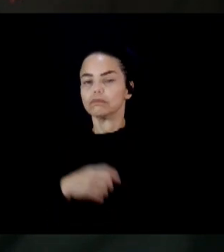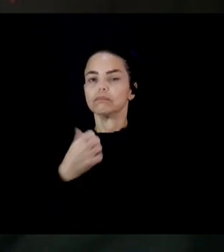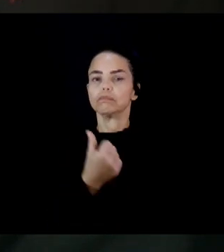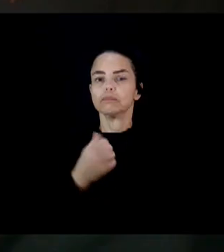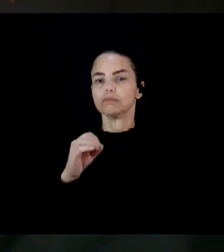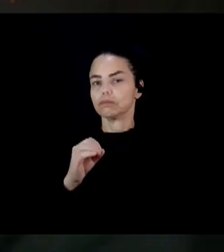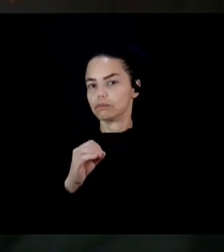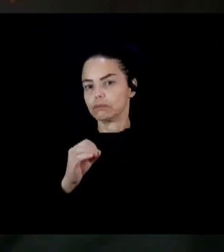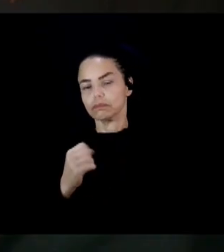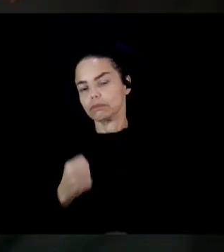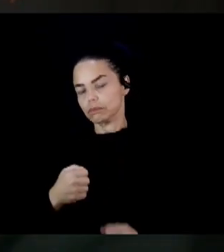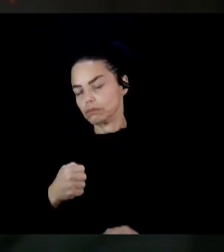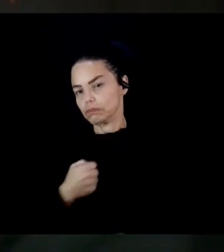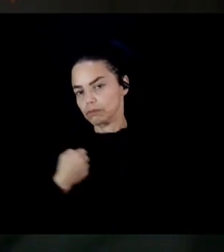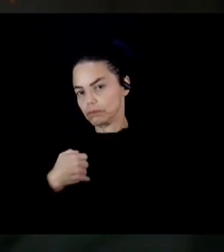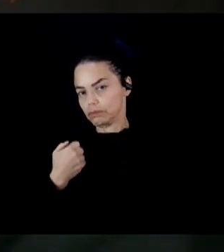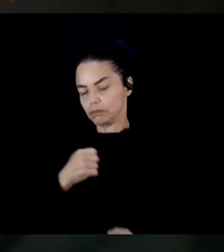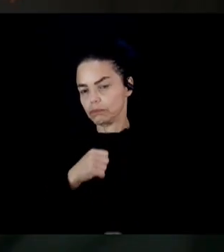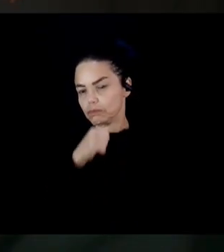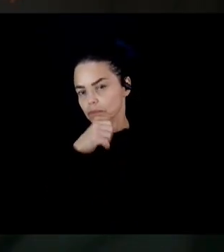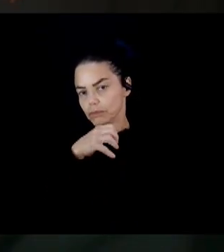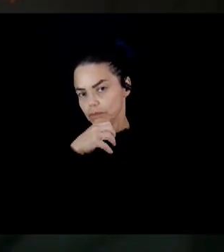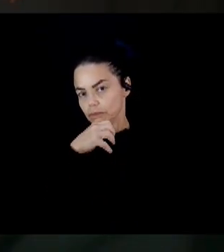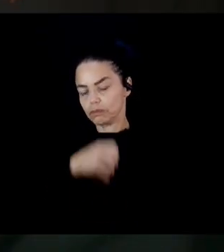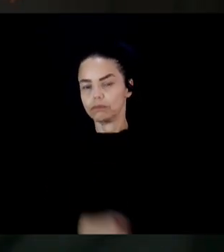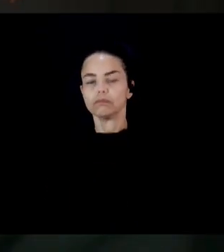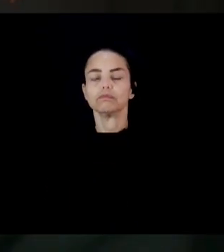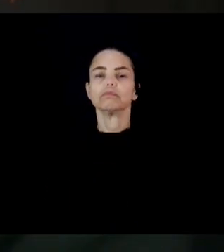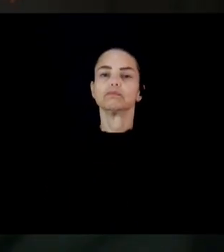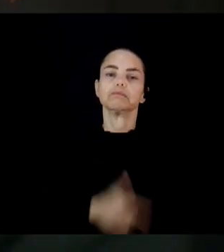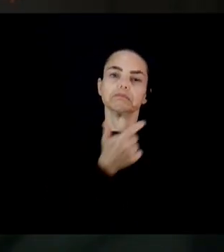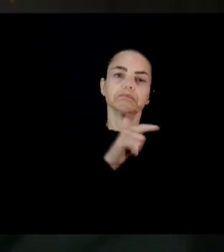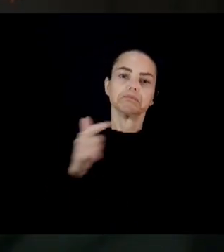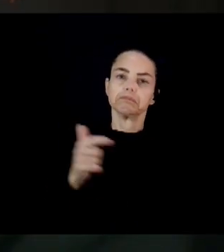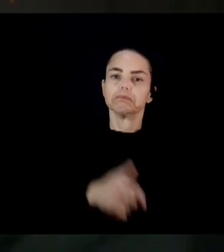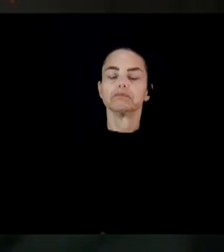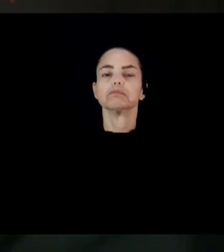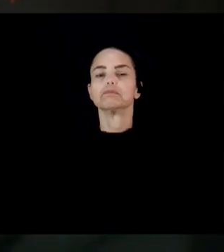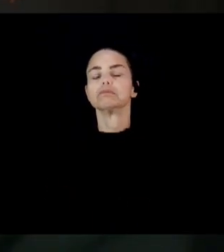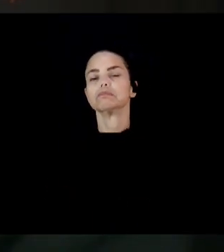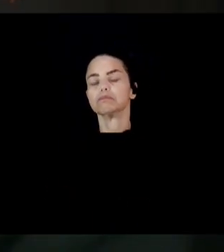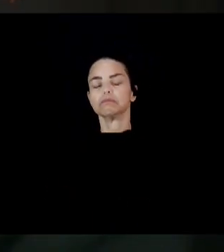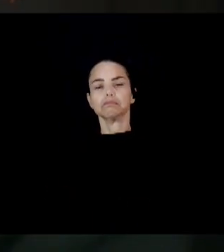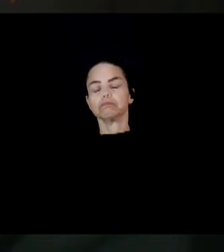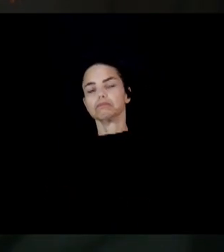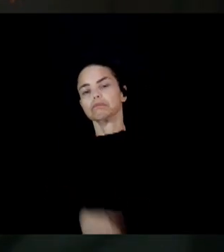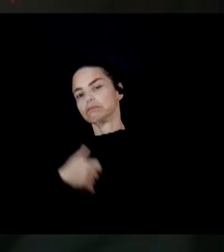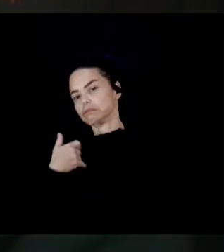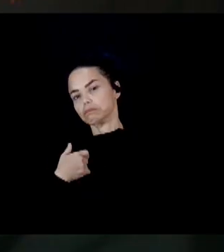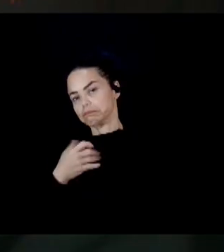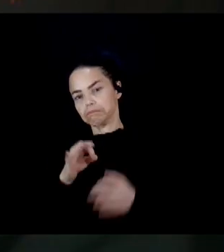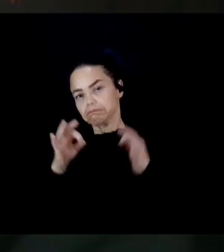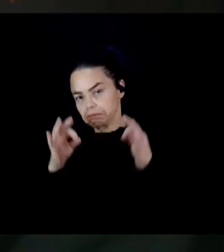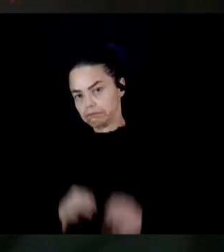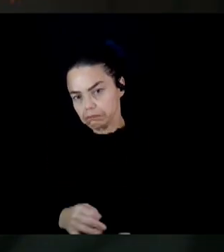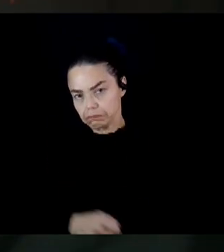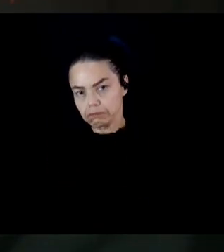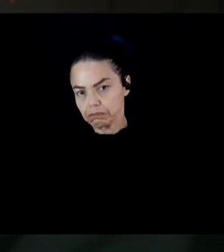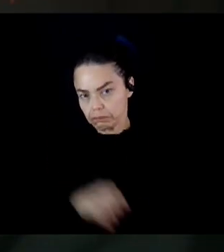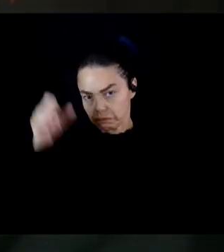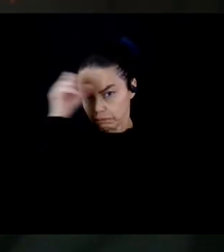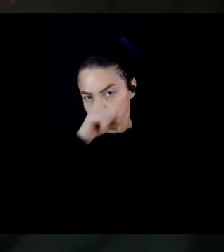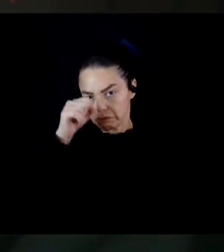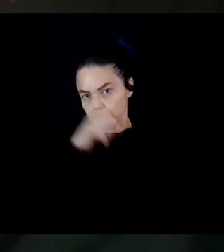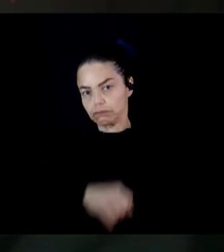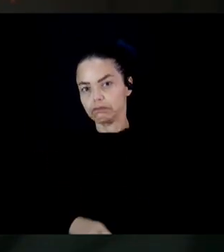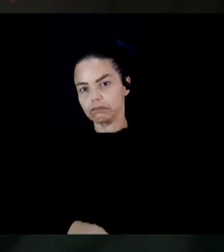você começa a entrar em declínio, né? Não tem uma idade ideal para a gente aprender algo. A